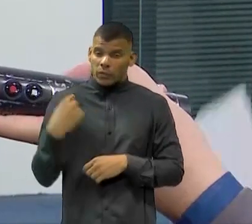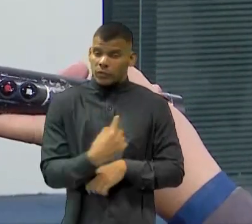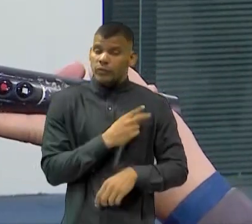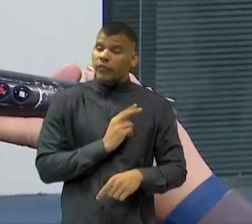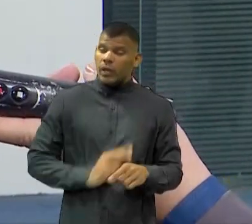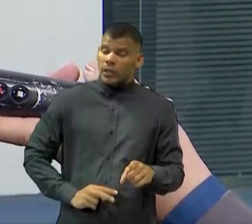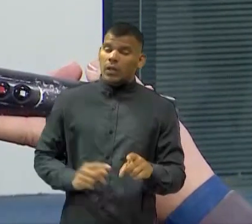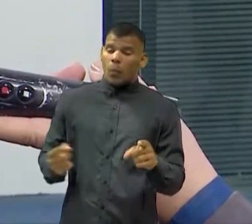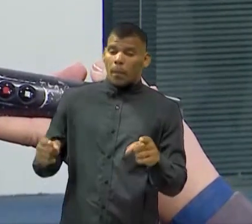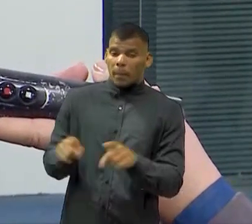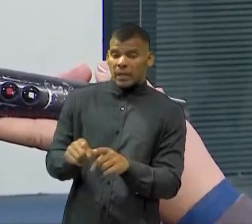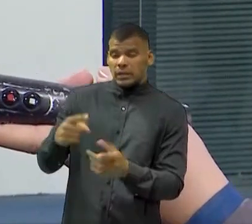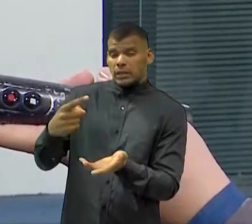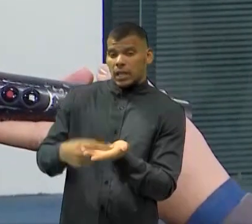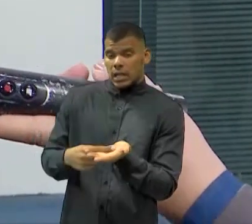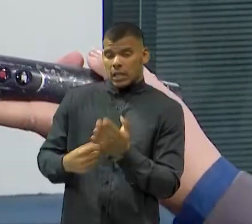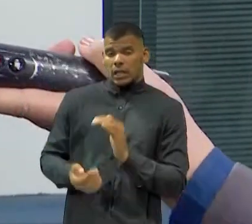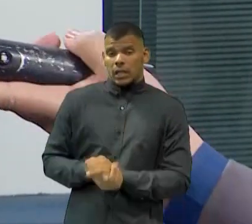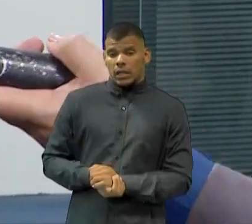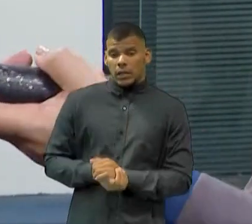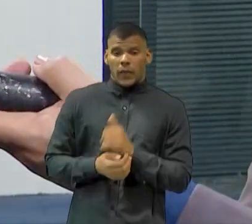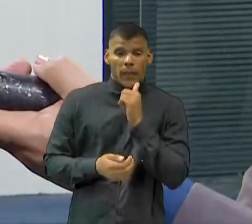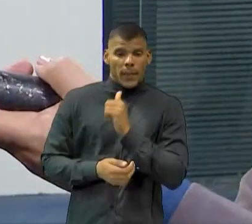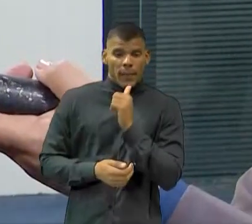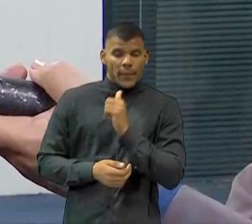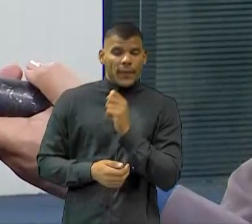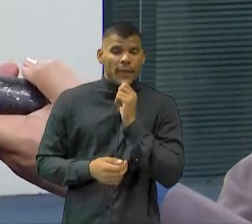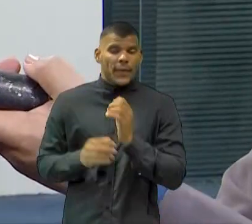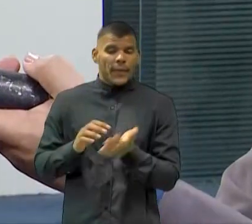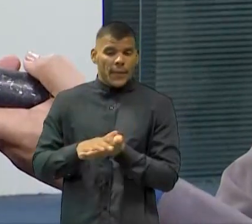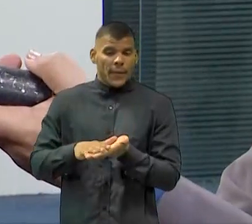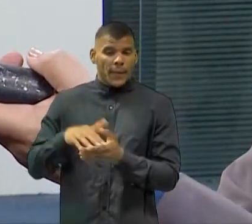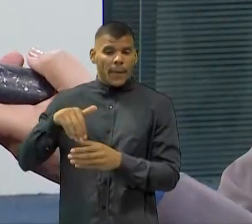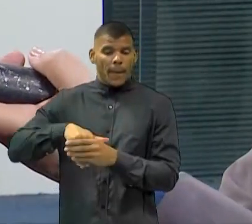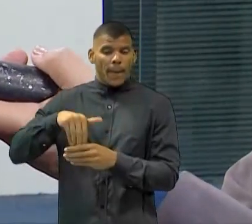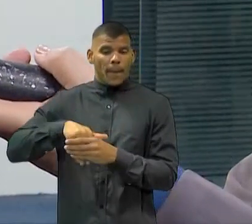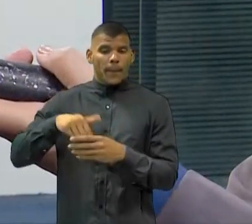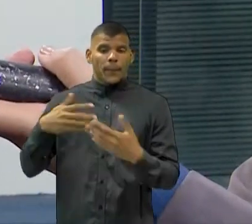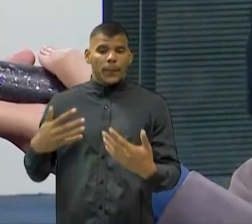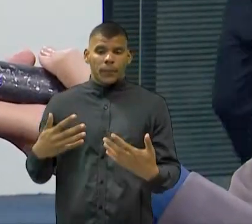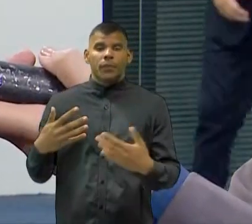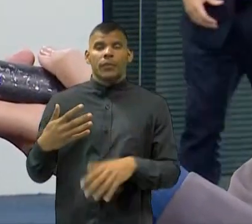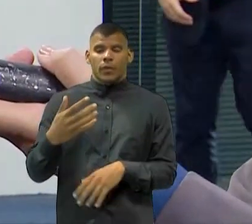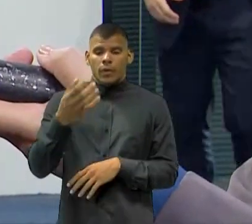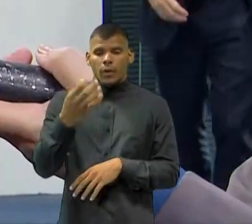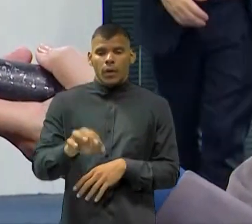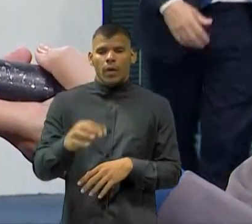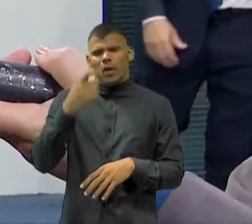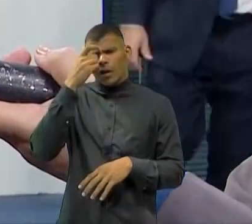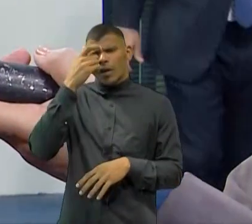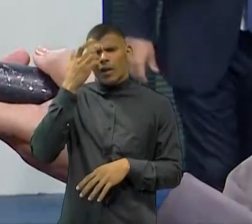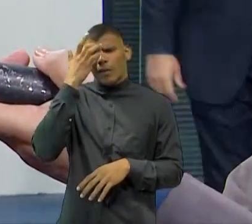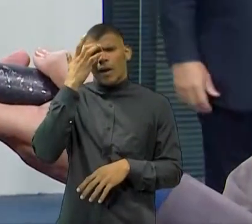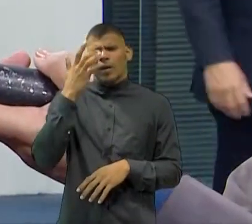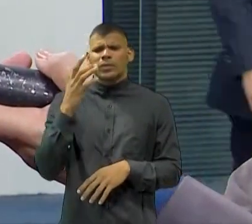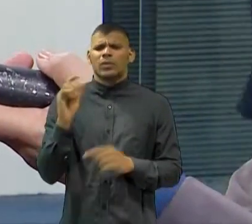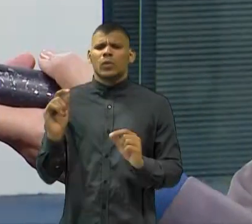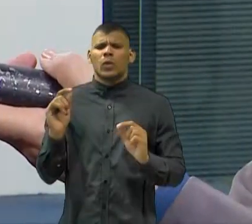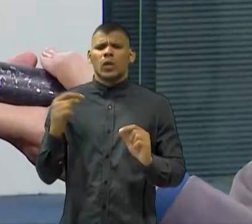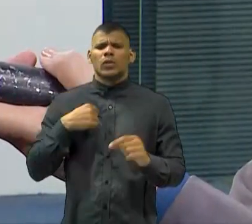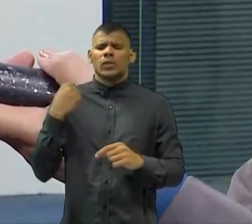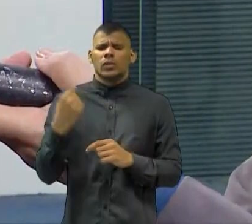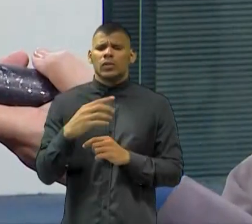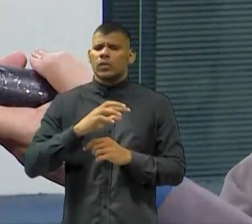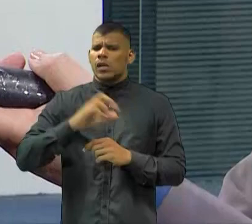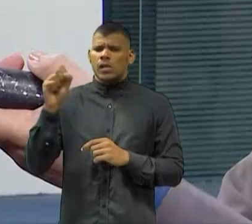vereadores, onde não há nenhuma mulher eleita, né, nas câmaras municipais. E eu acho que a gente só tem a ganhar, cada vez